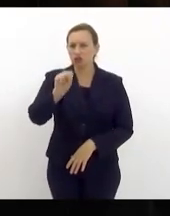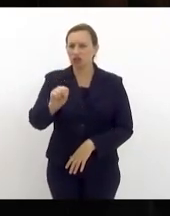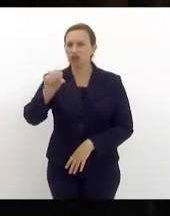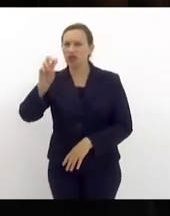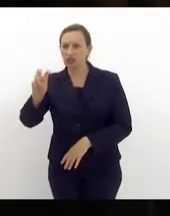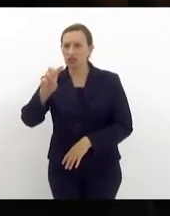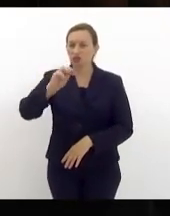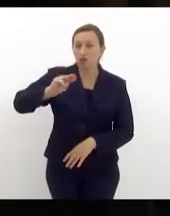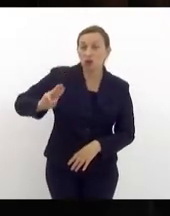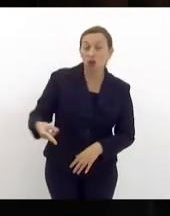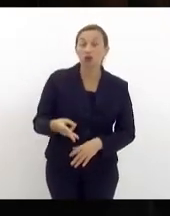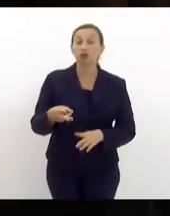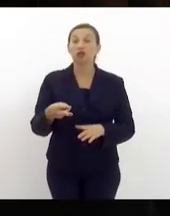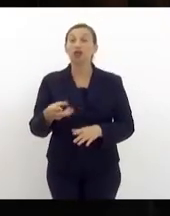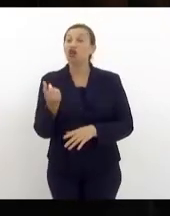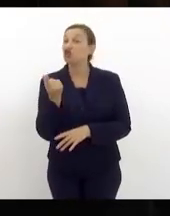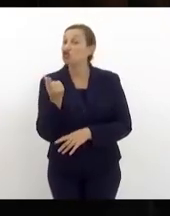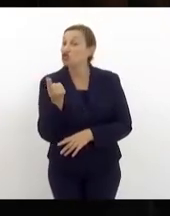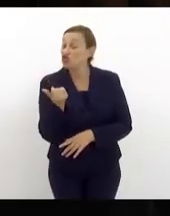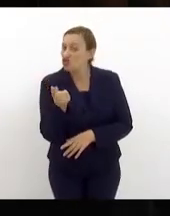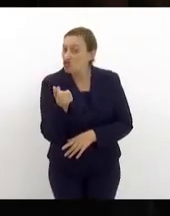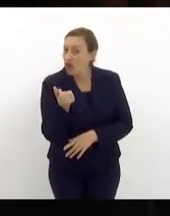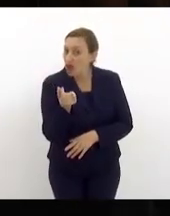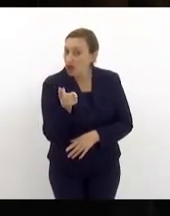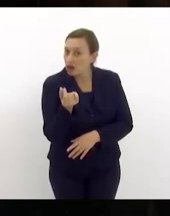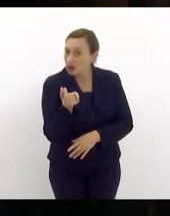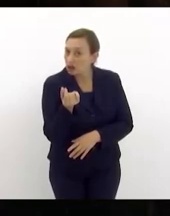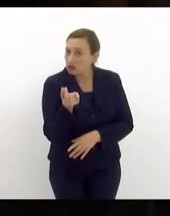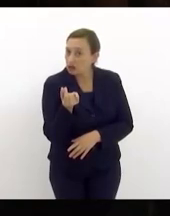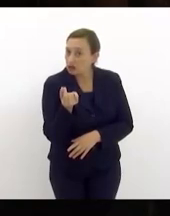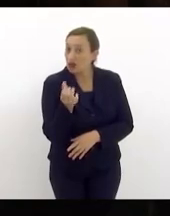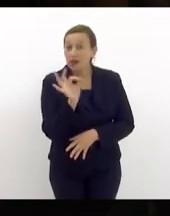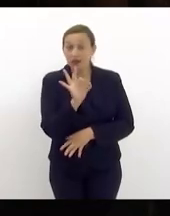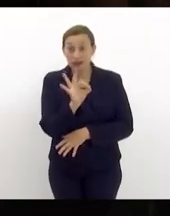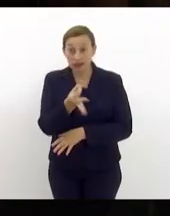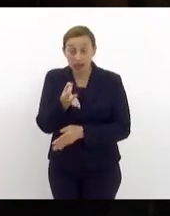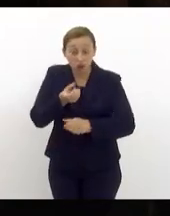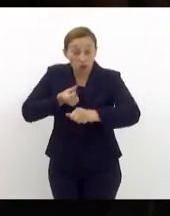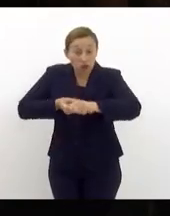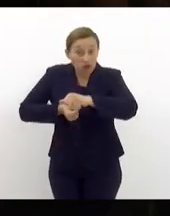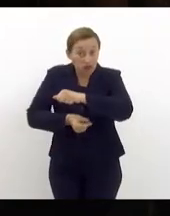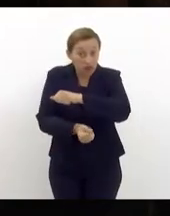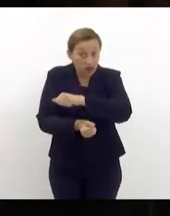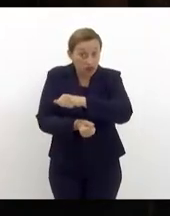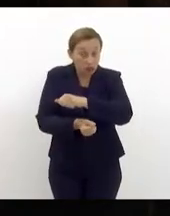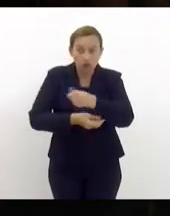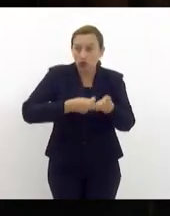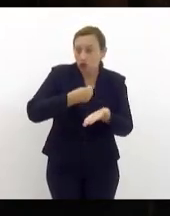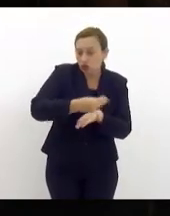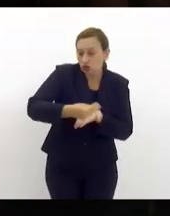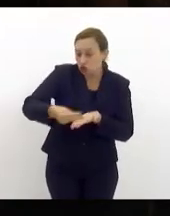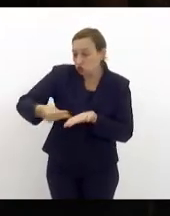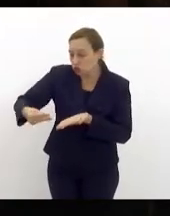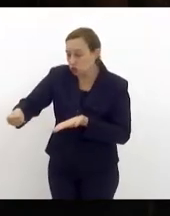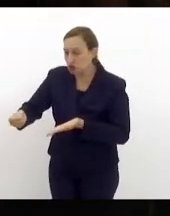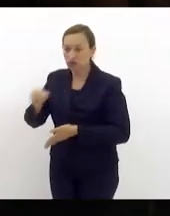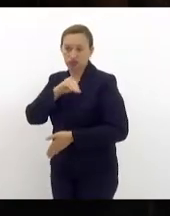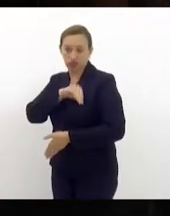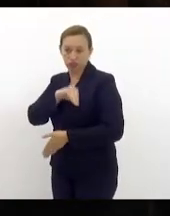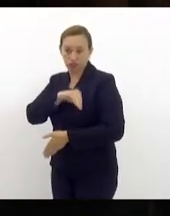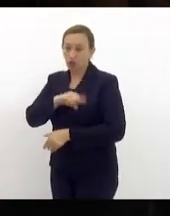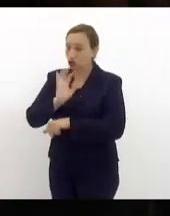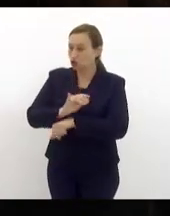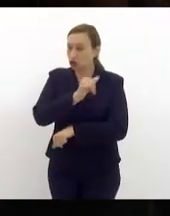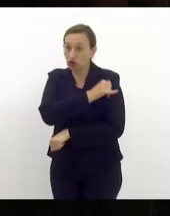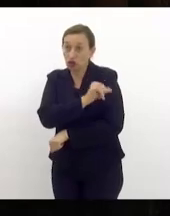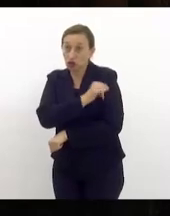milhões. Ou seja, dinheiro que estaria sendo, de fato, investido na distribuição de renda no estado do Rio de Janeiro